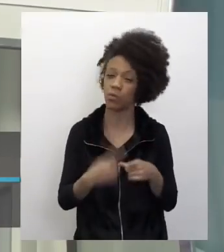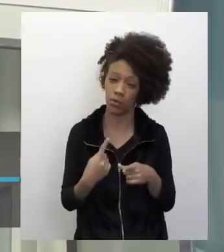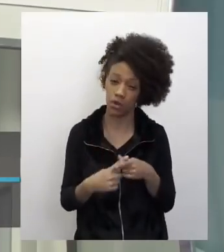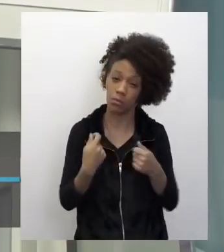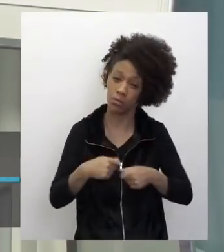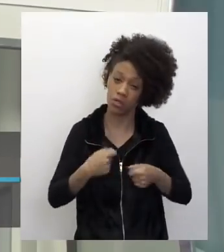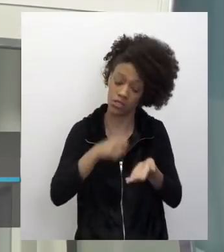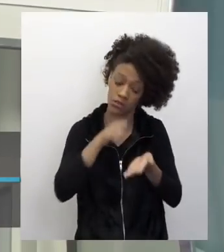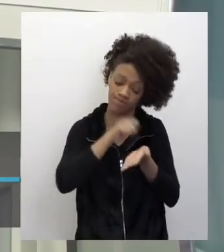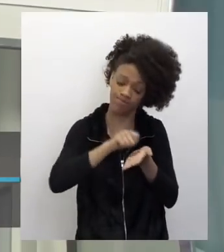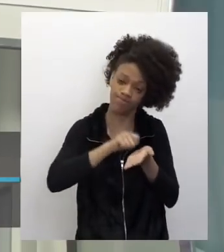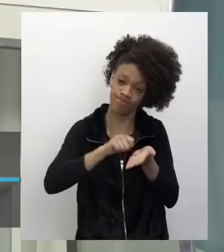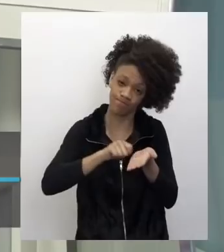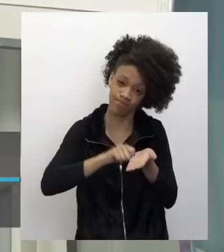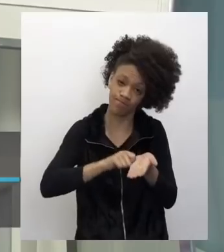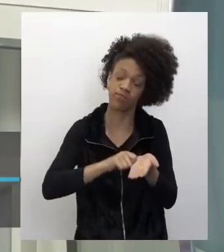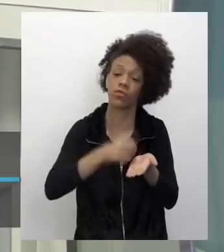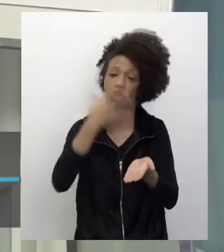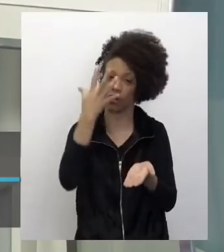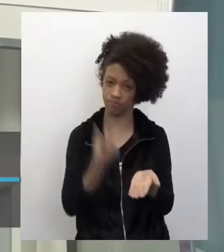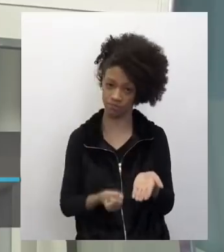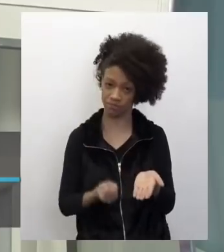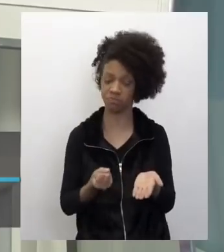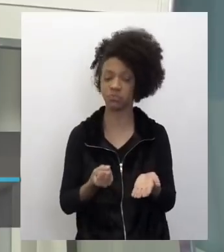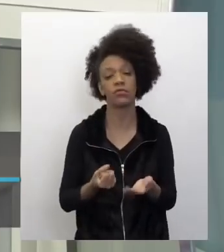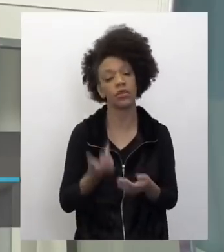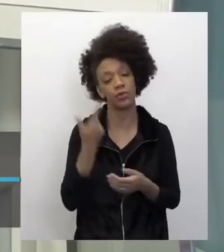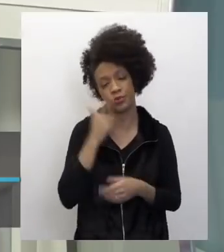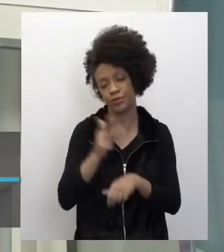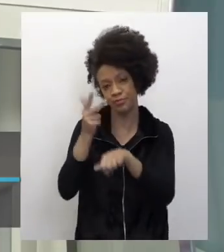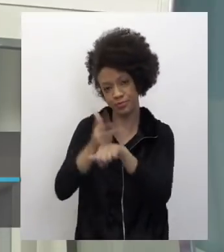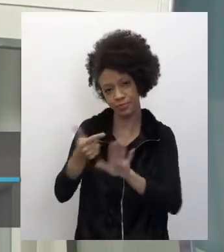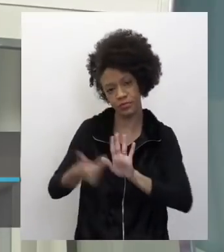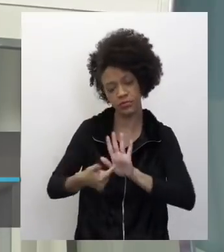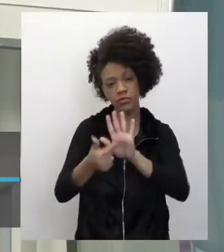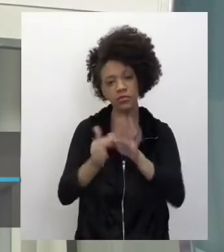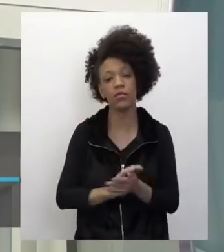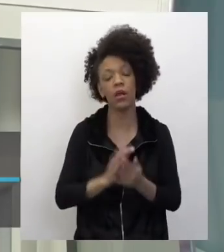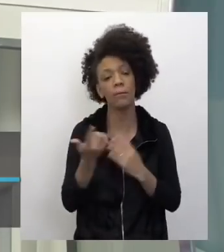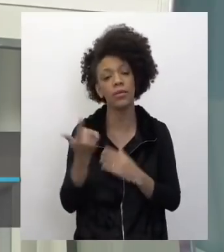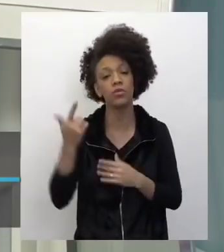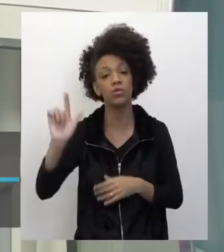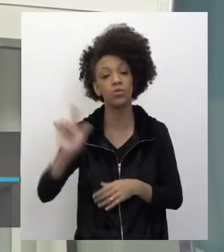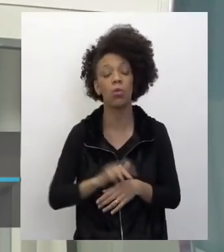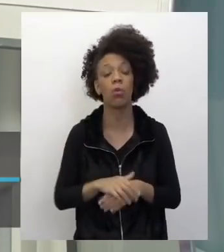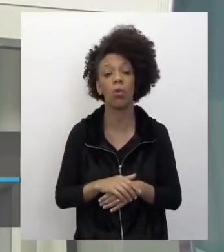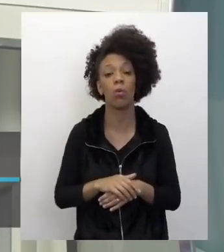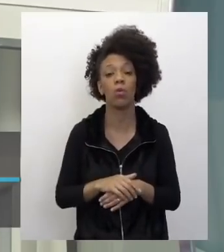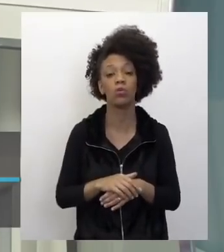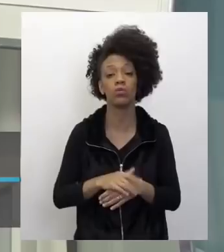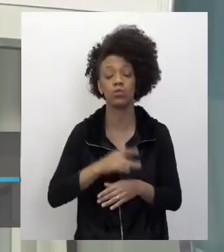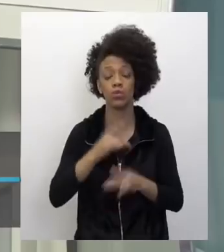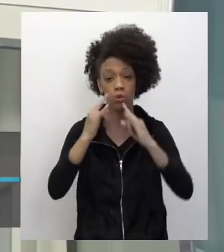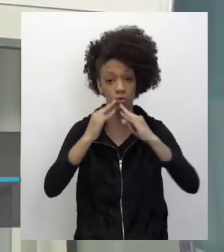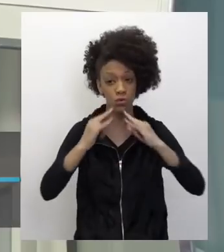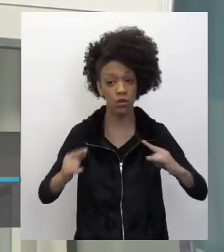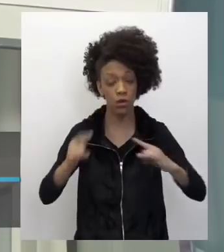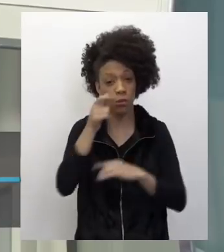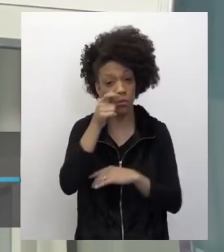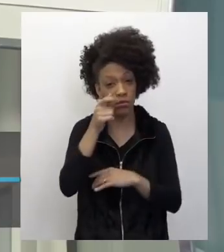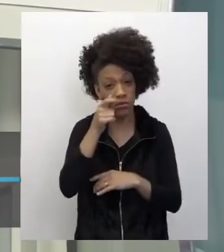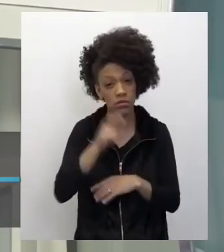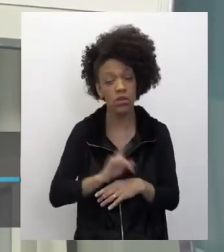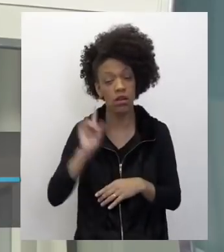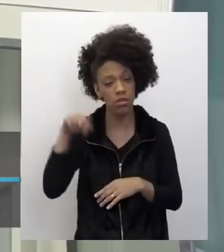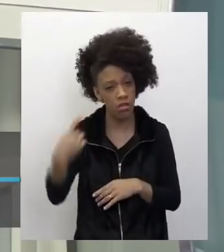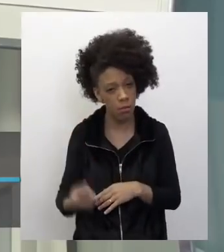gente às vezes não consegue trazer os vídeos aqui. Mas eu trouxe um outro pedacinho de um outro circo para a gente assistir, depois a gente volta a